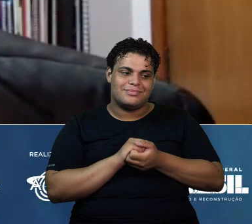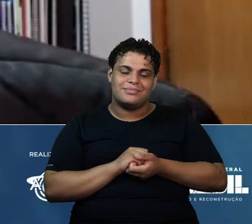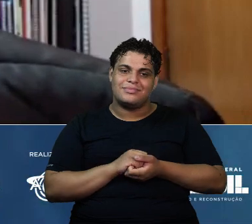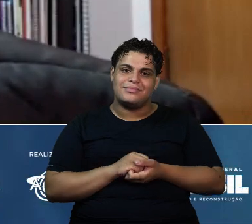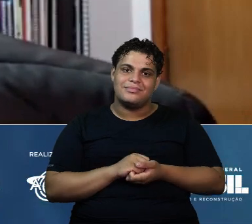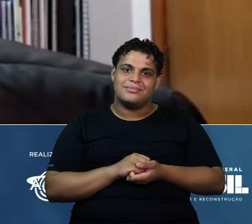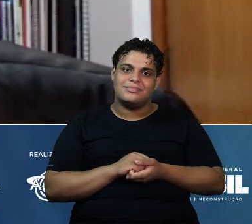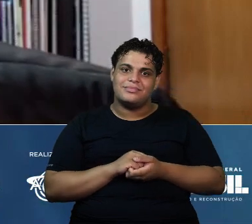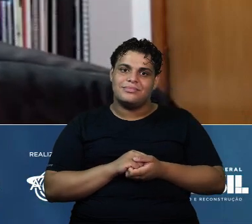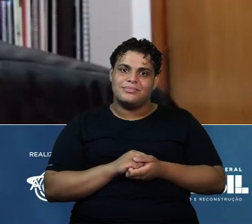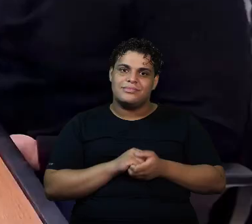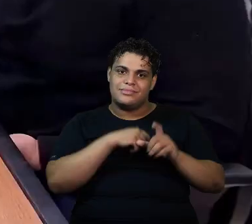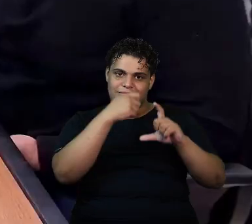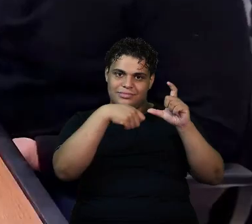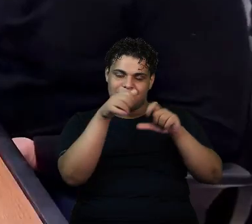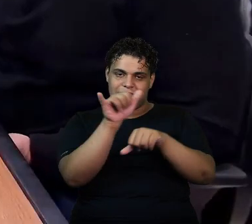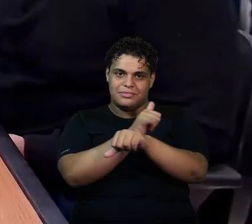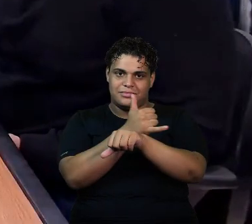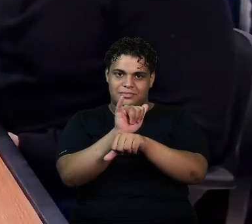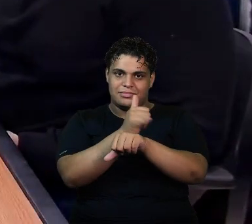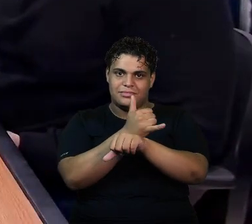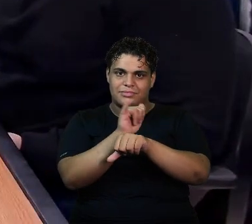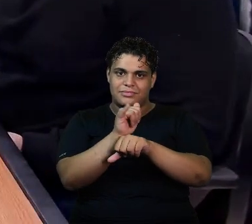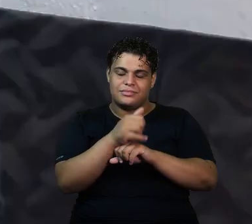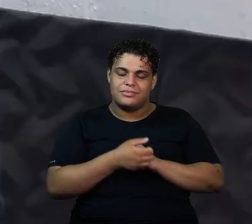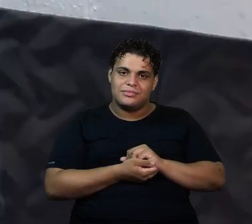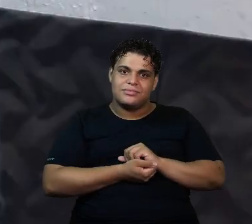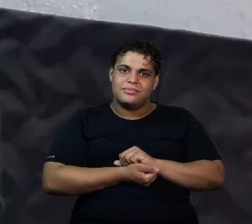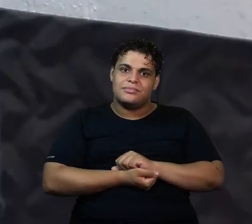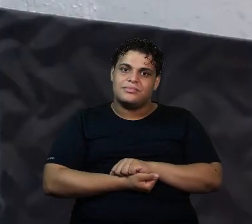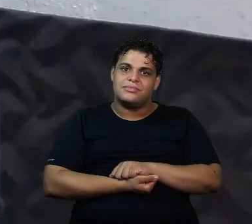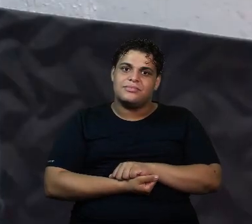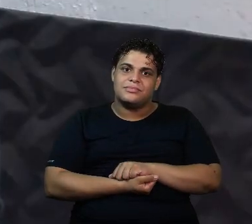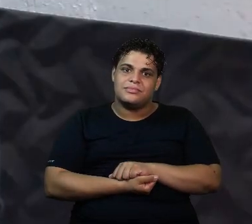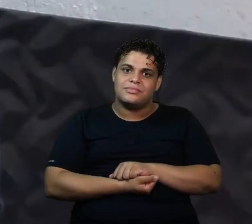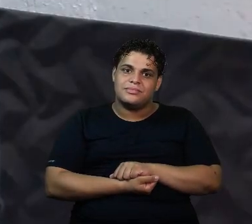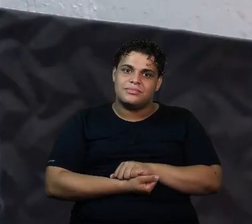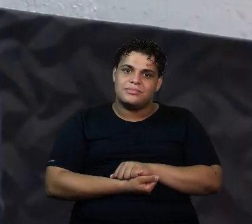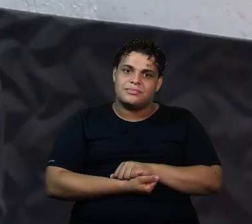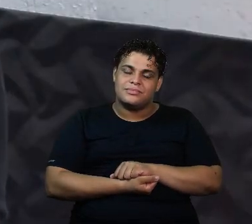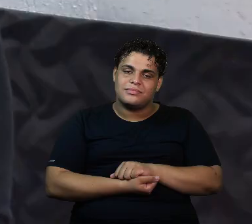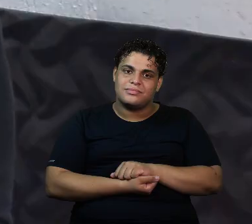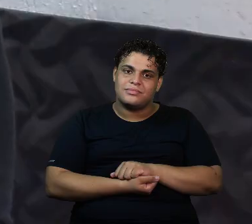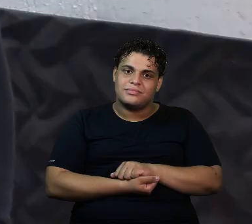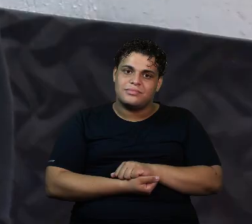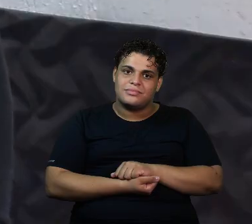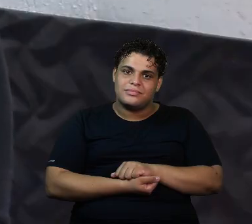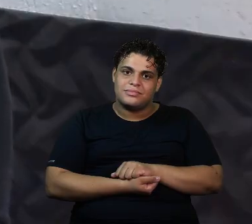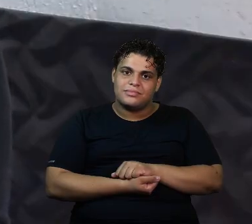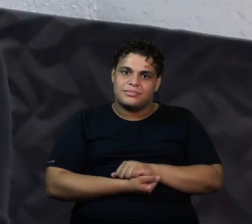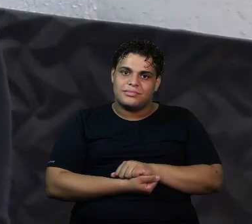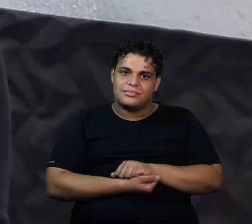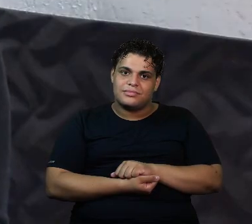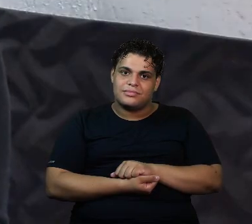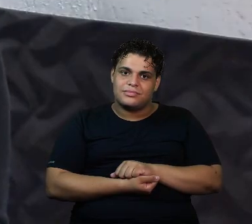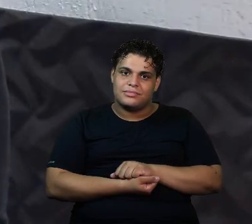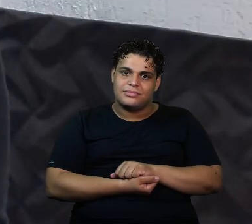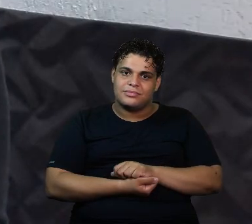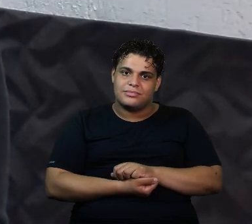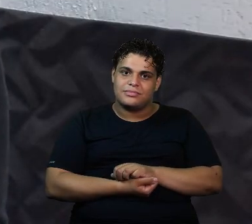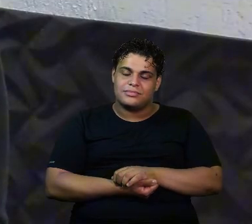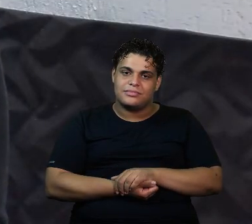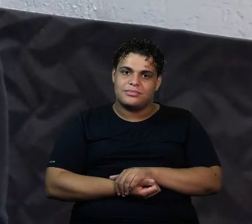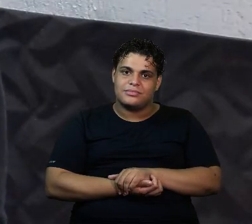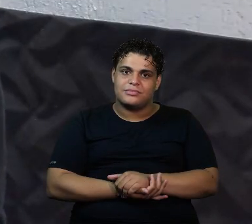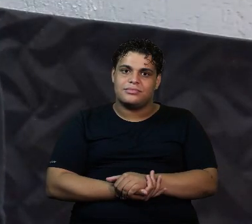um vídeo, tá lá no YouTube do INAT, no YouTube do Capitão Mergulho, que era um pequeno storytelling ali, né, do